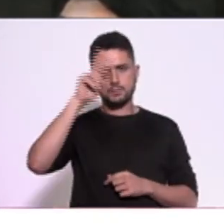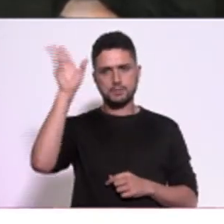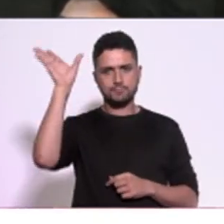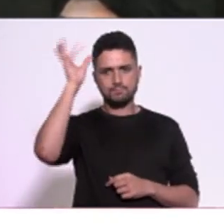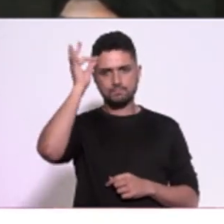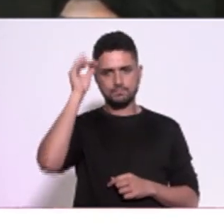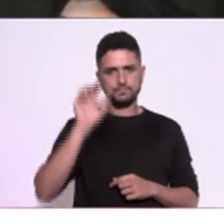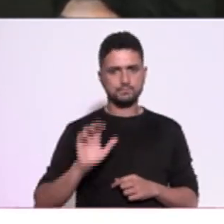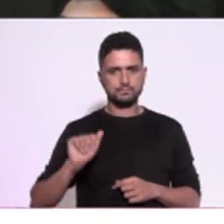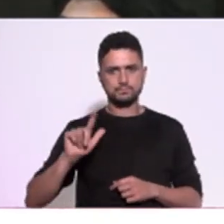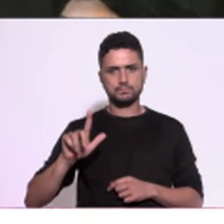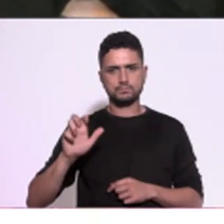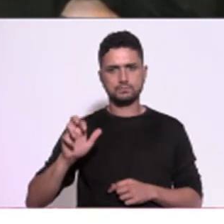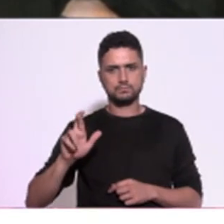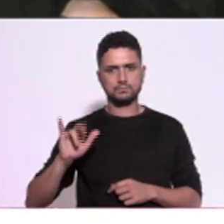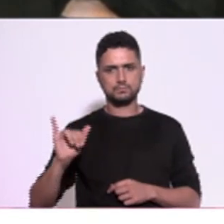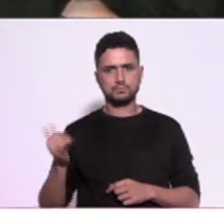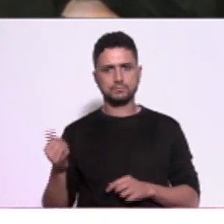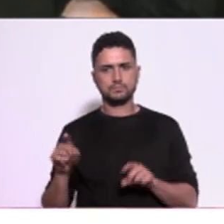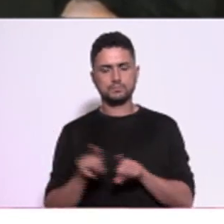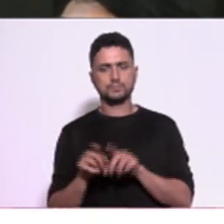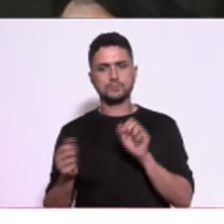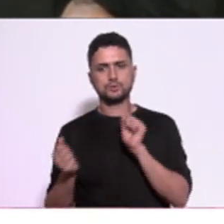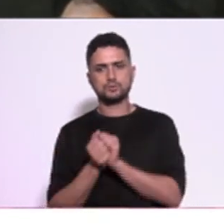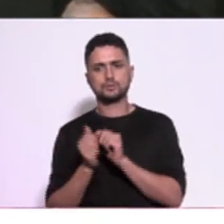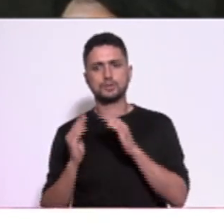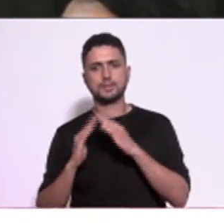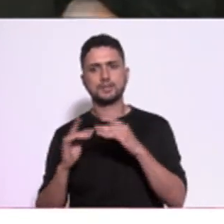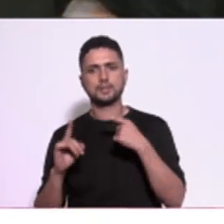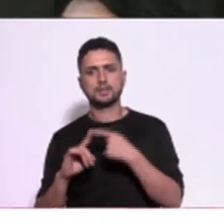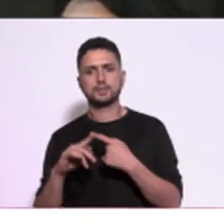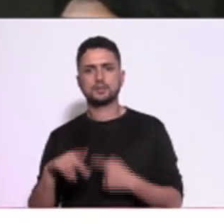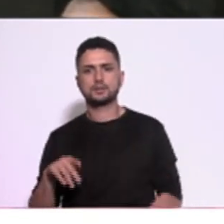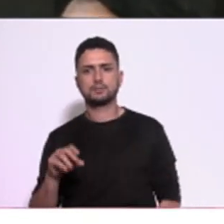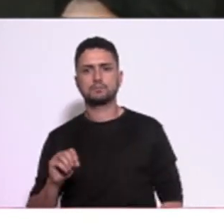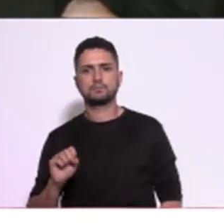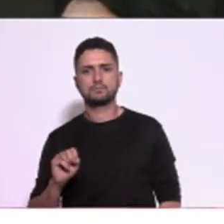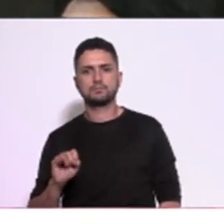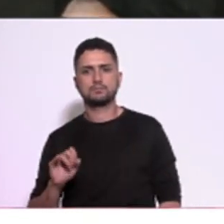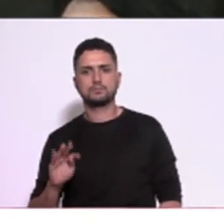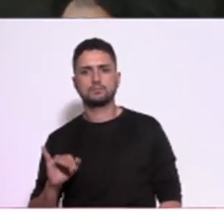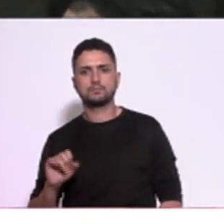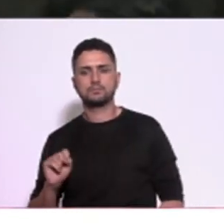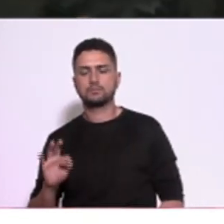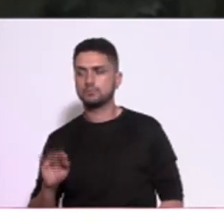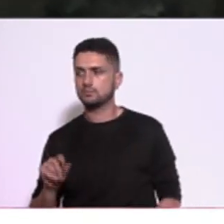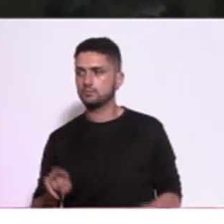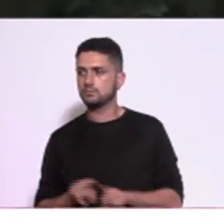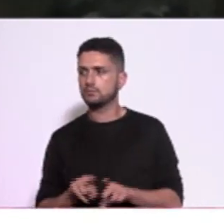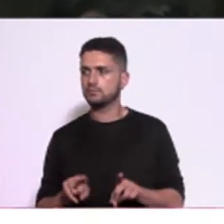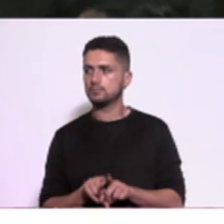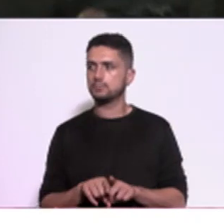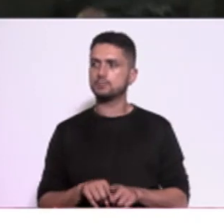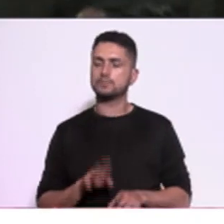parceria construída com a Igreja Positivista, com o Museu Casa de Benjamin Constant,